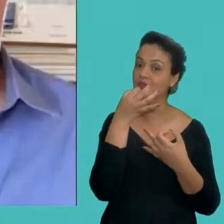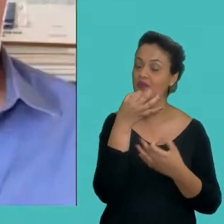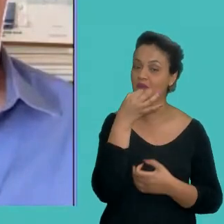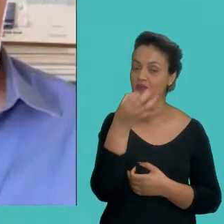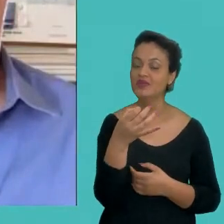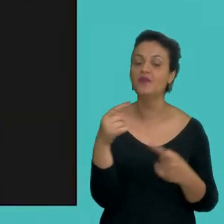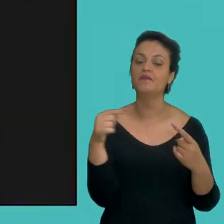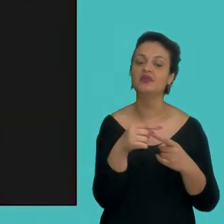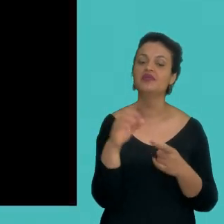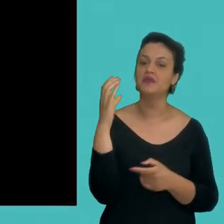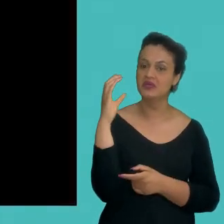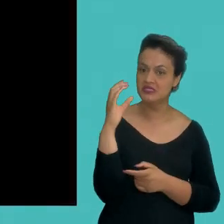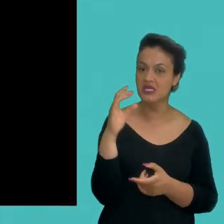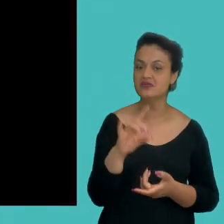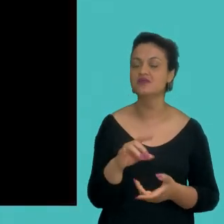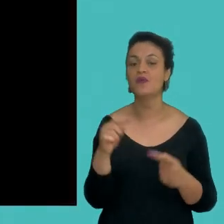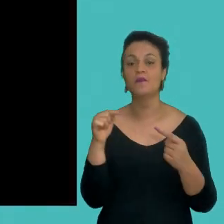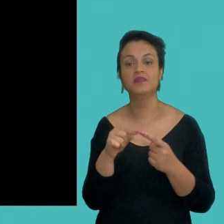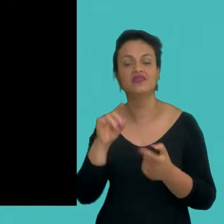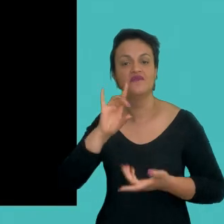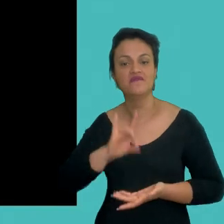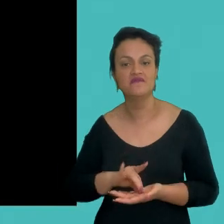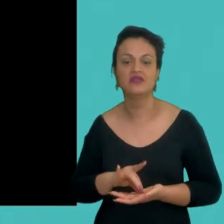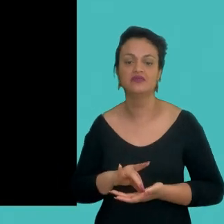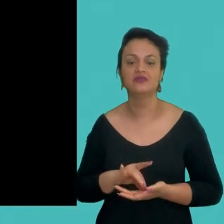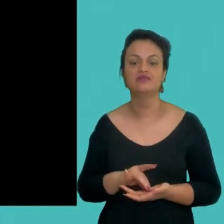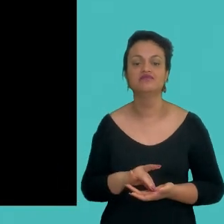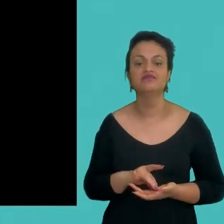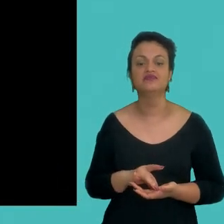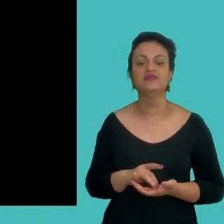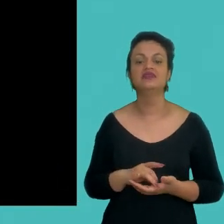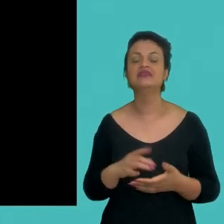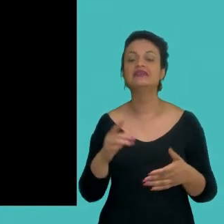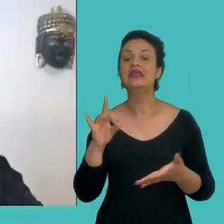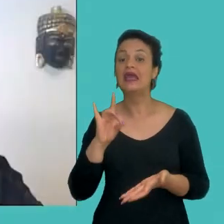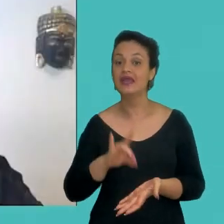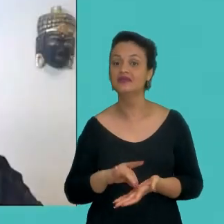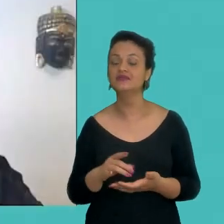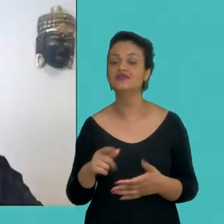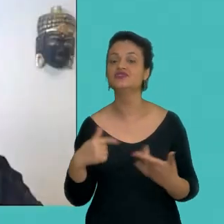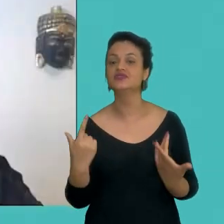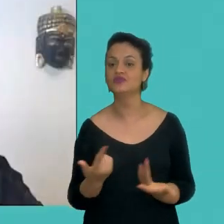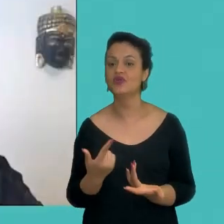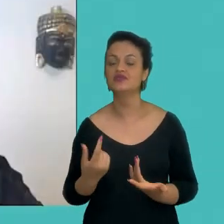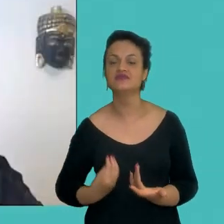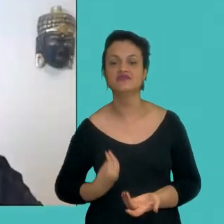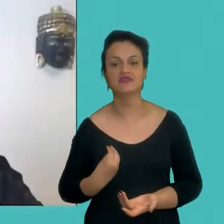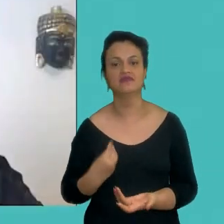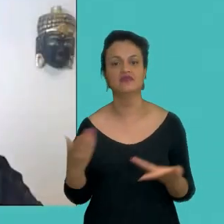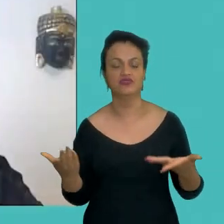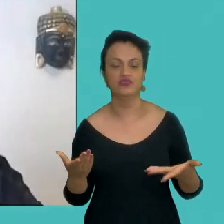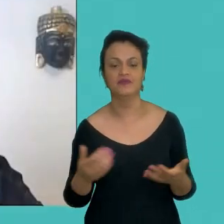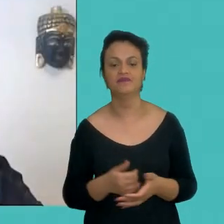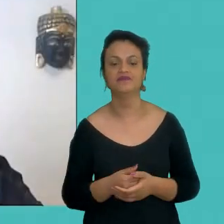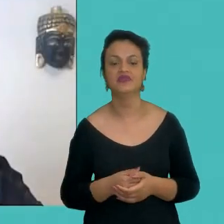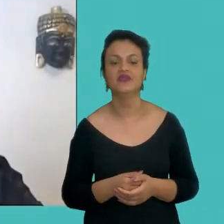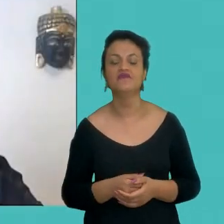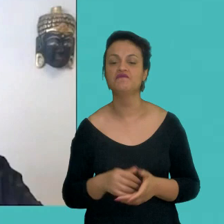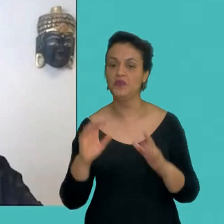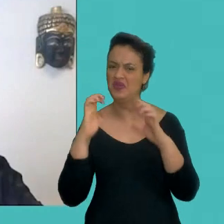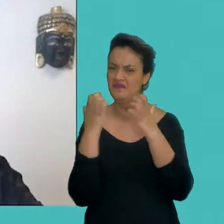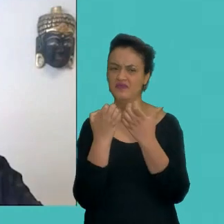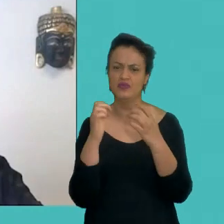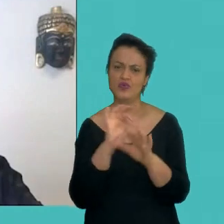sempre baseadas na ciência, nos fatos, e, enfim, na realidade que nós estamos